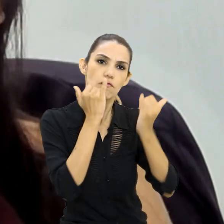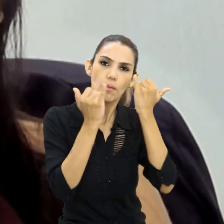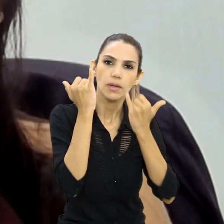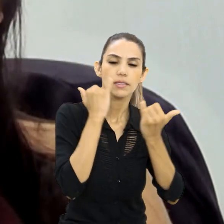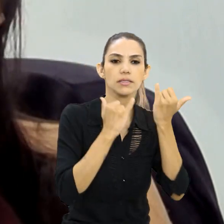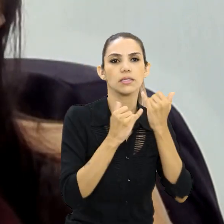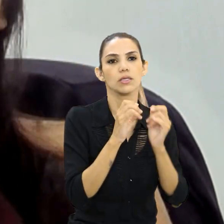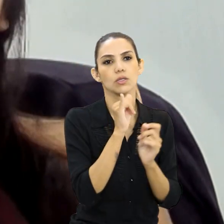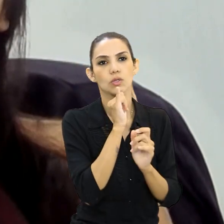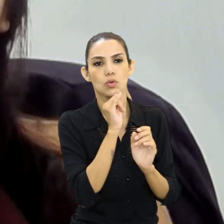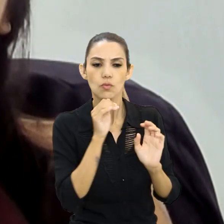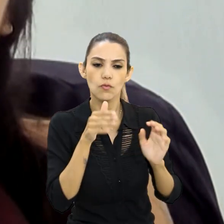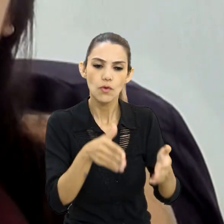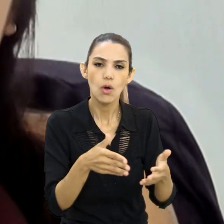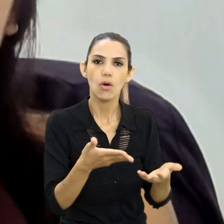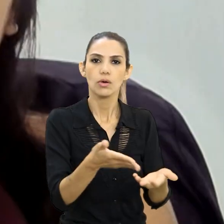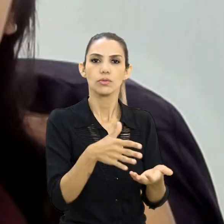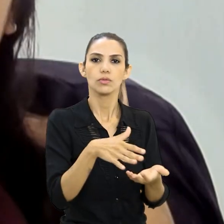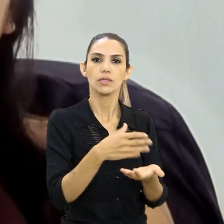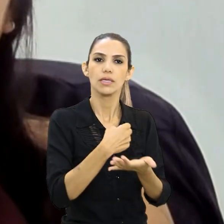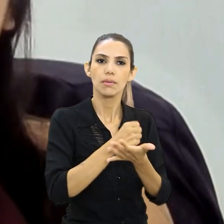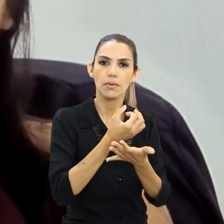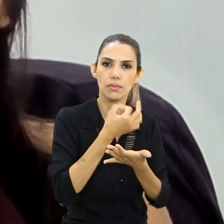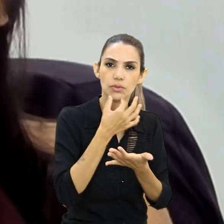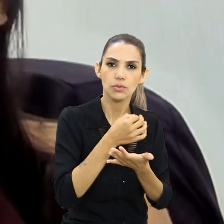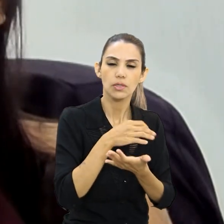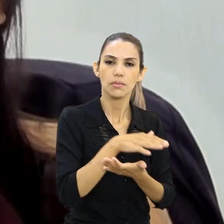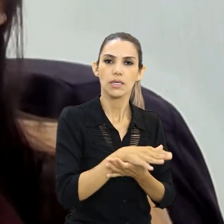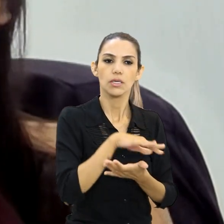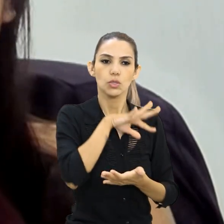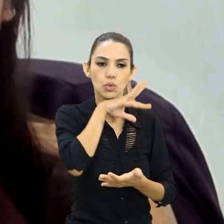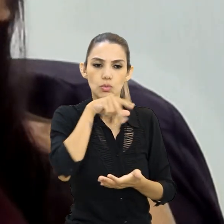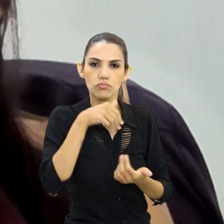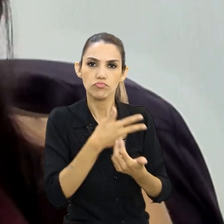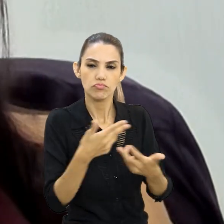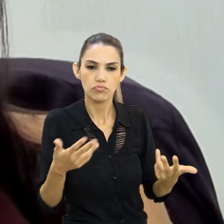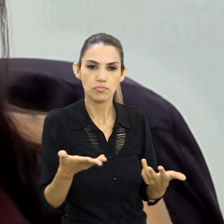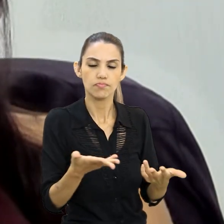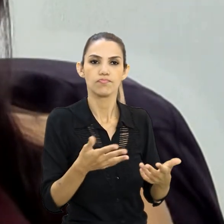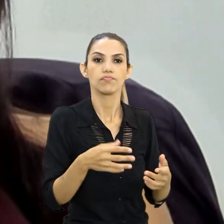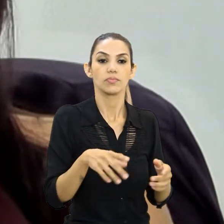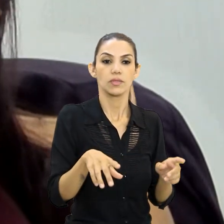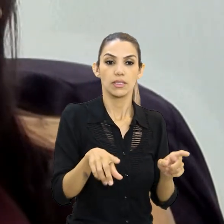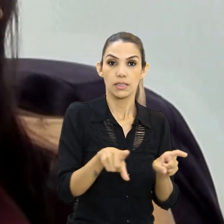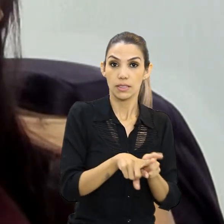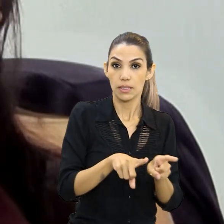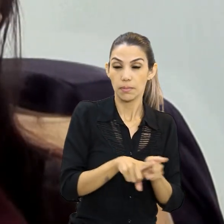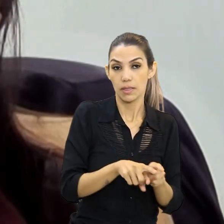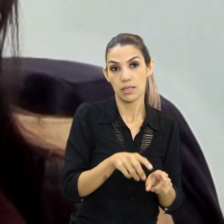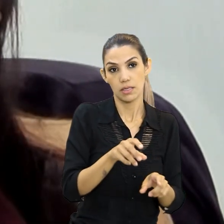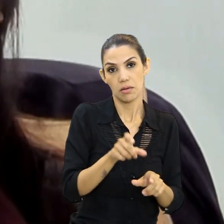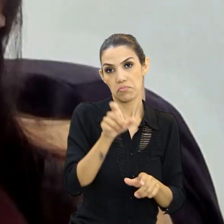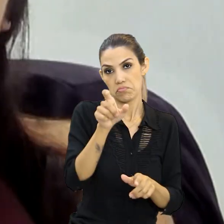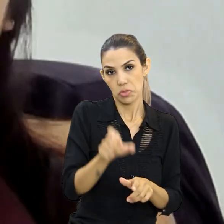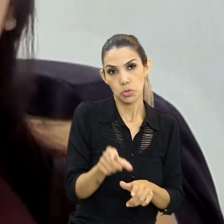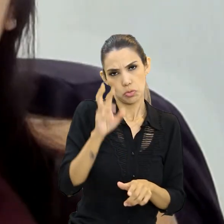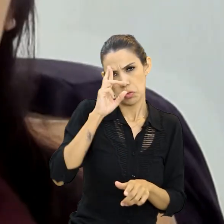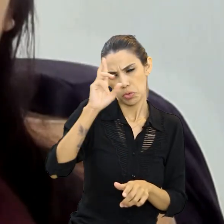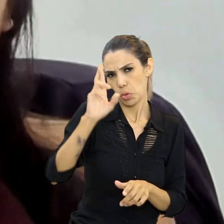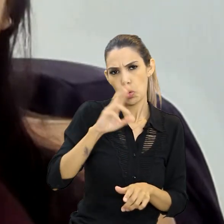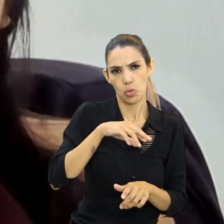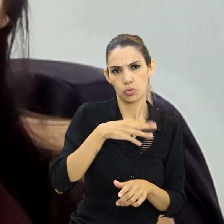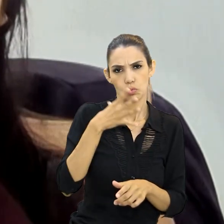na saúde animal, e também de estabelecer um espaço em que tanto o proprietário